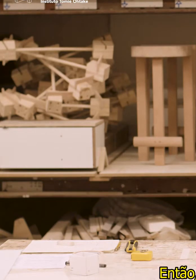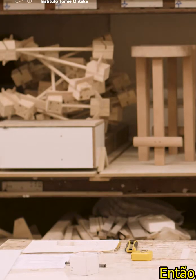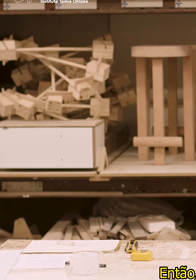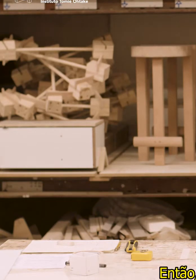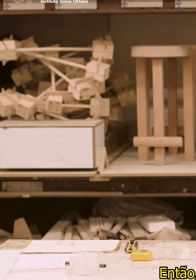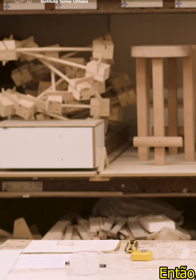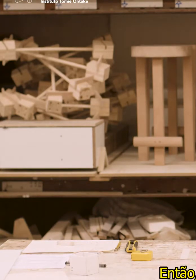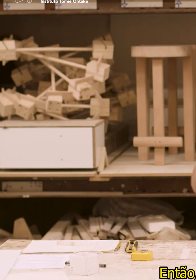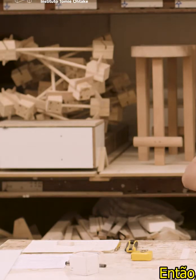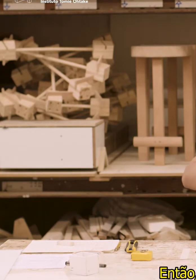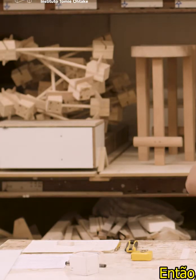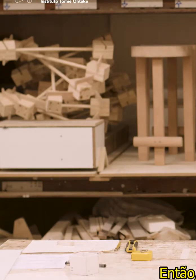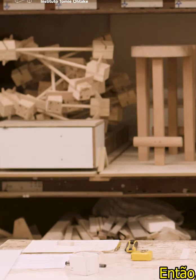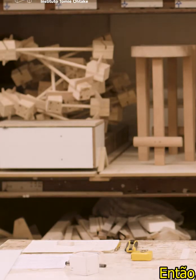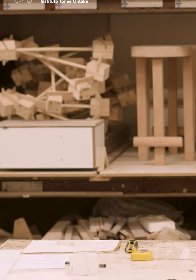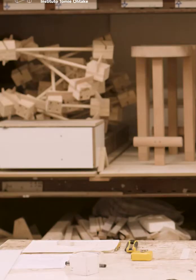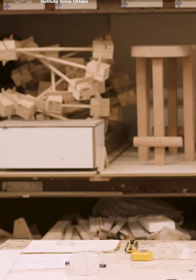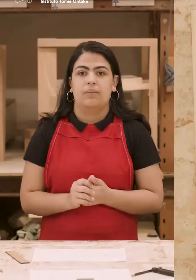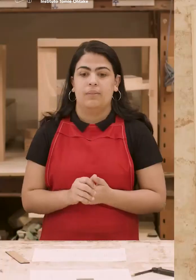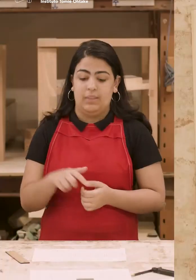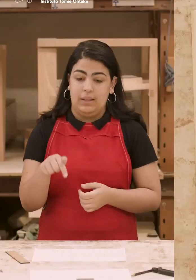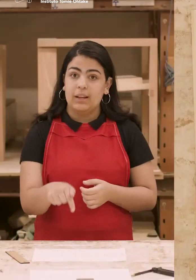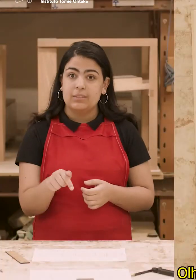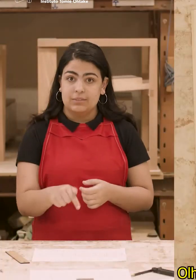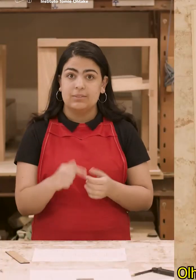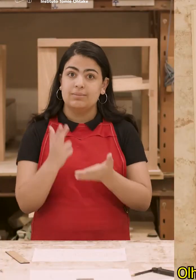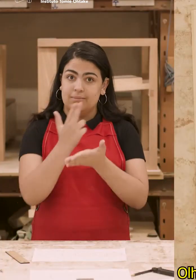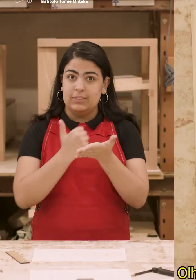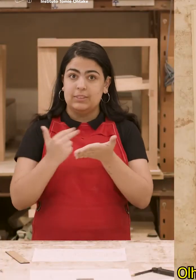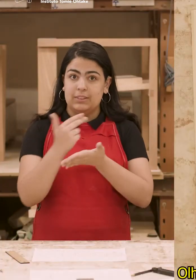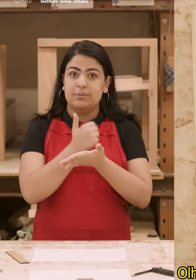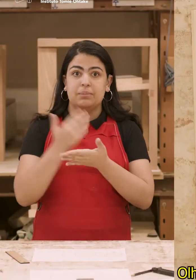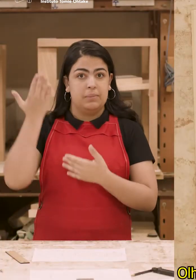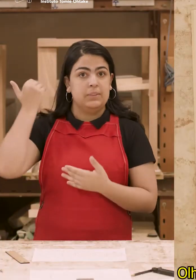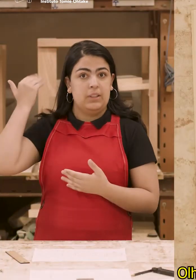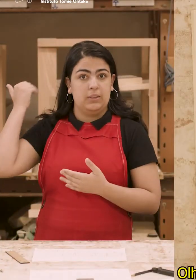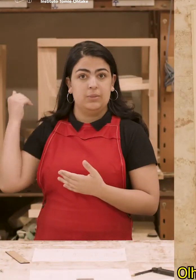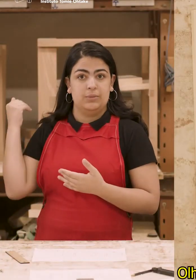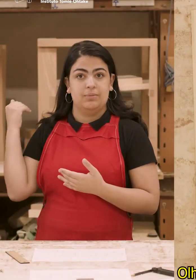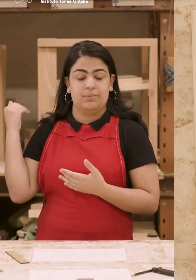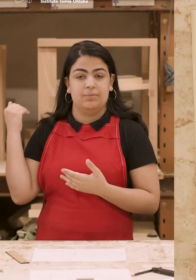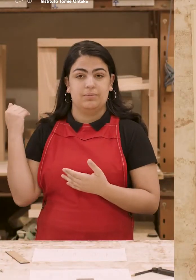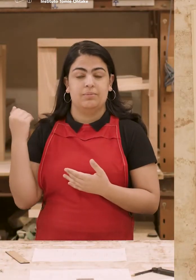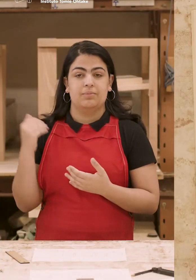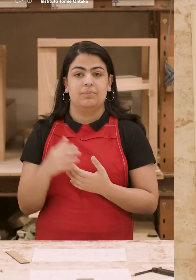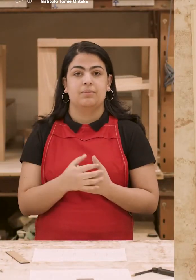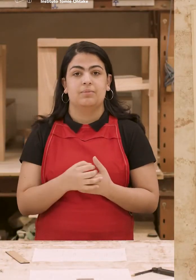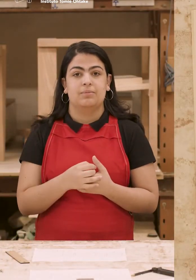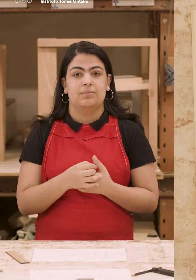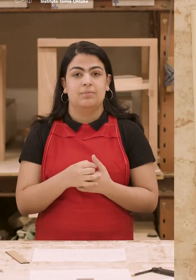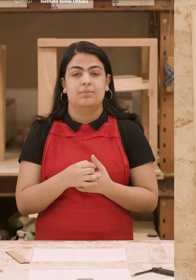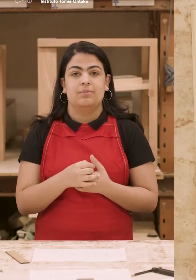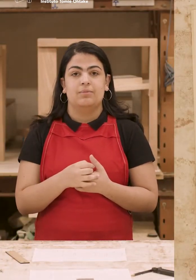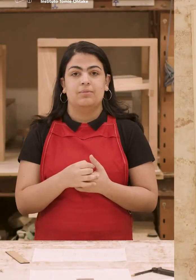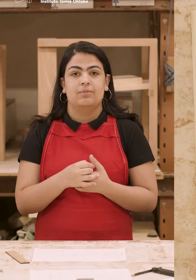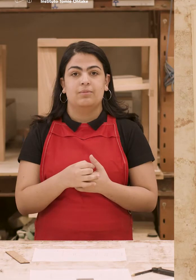Então, resolvi desenhar novamente. Olhem só o desenho passado.